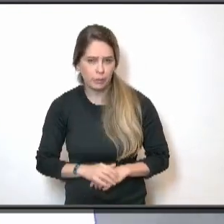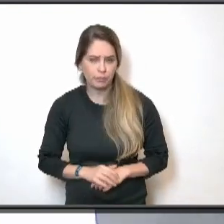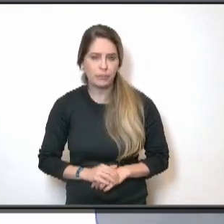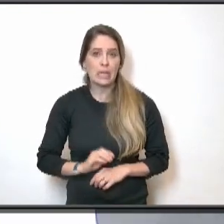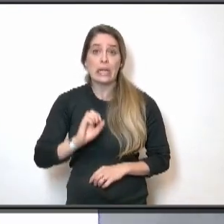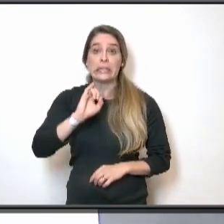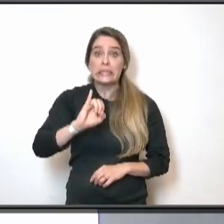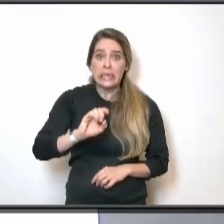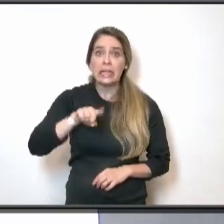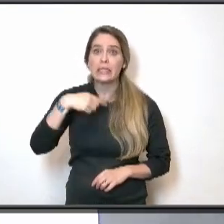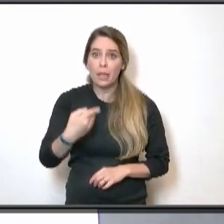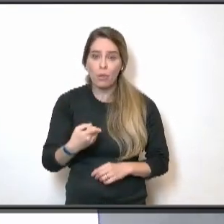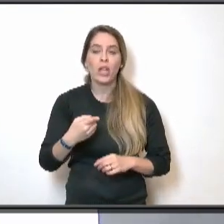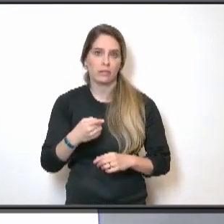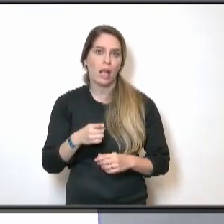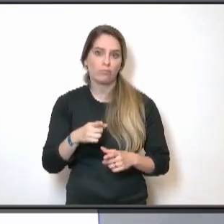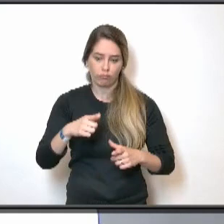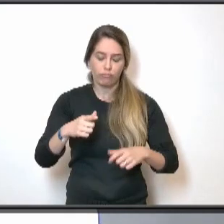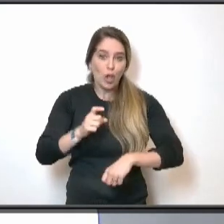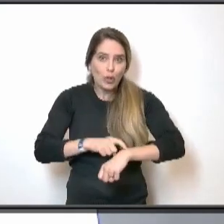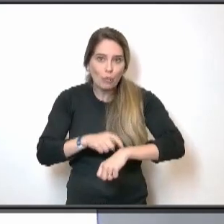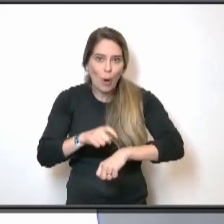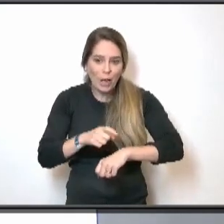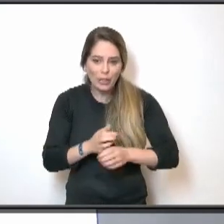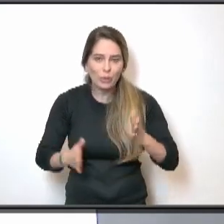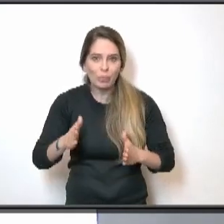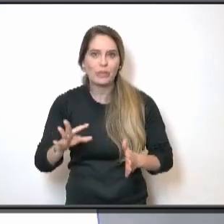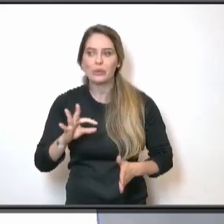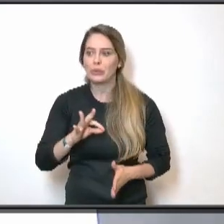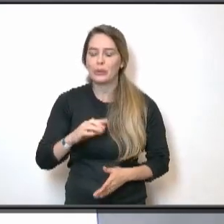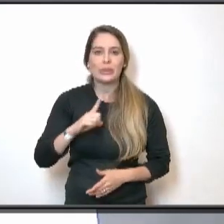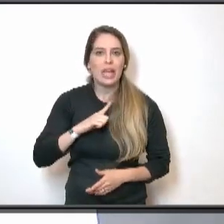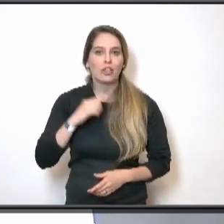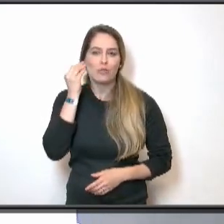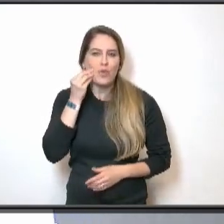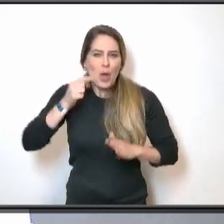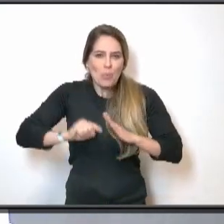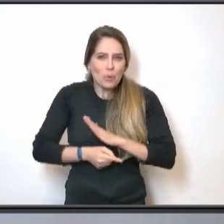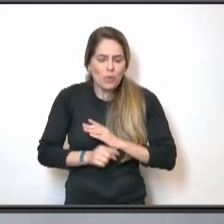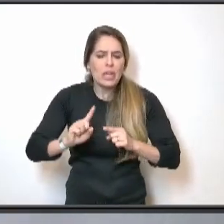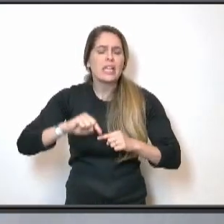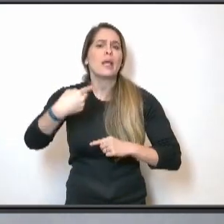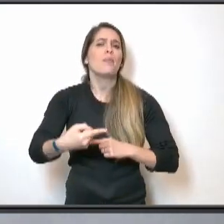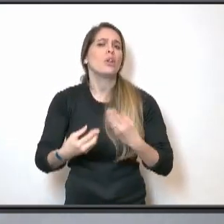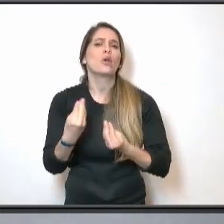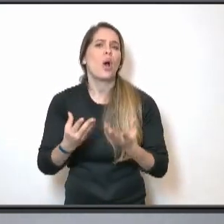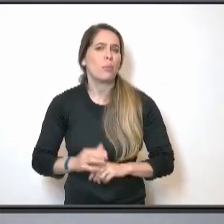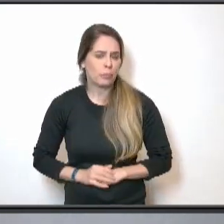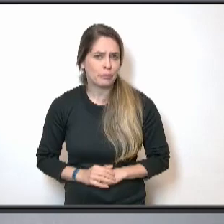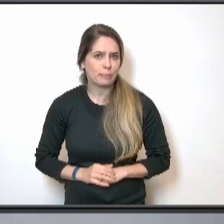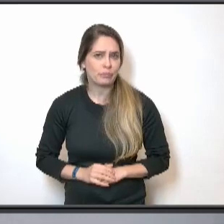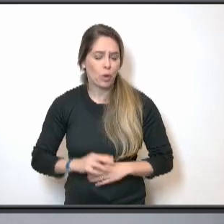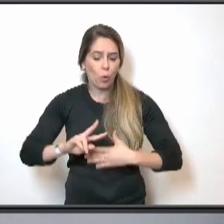aquele calor do momento, da experiência profunda, a pergunta é, o que surge daquilo? E só para